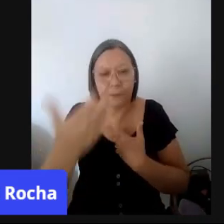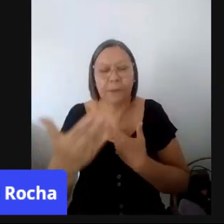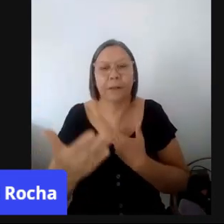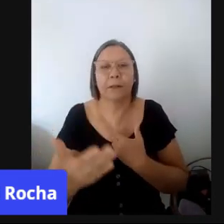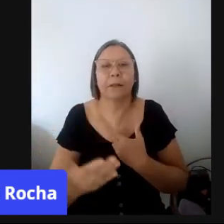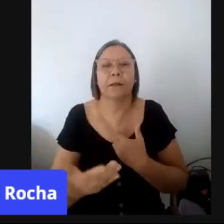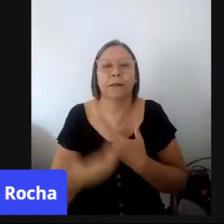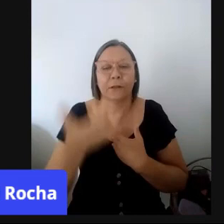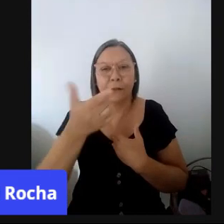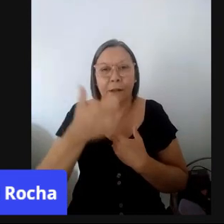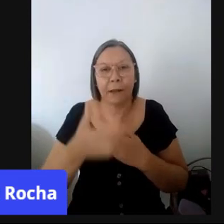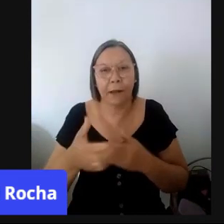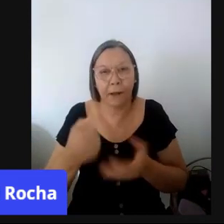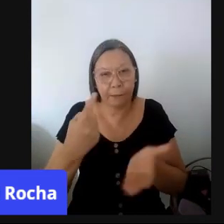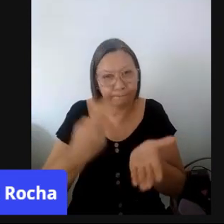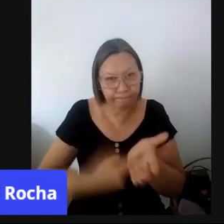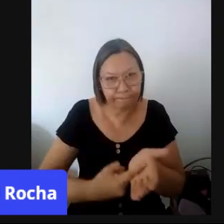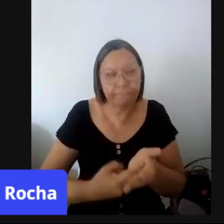reforçar aqui